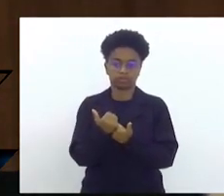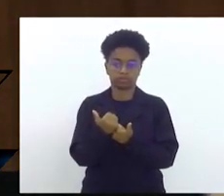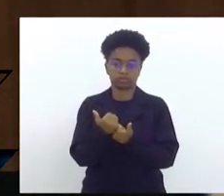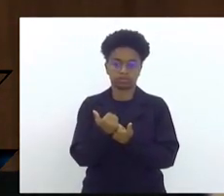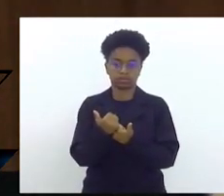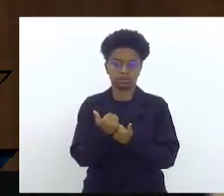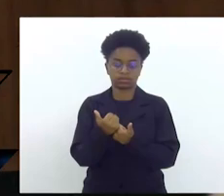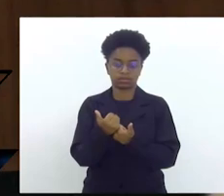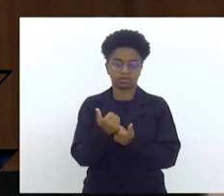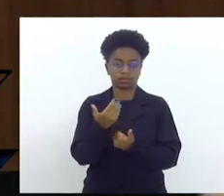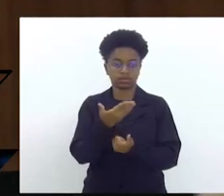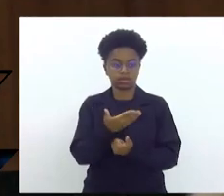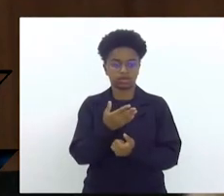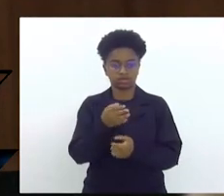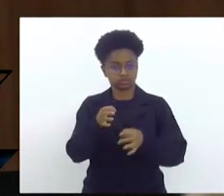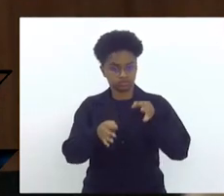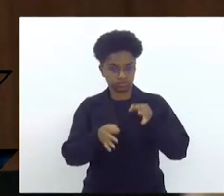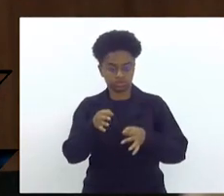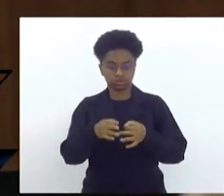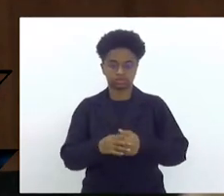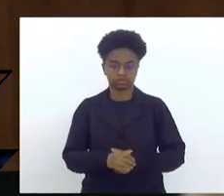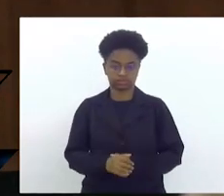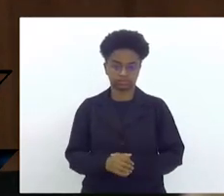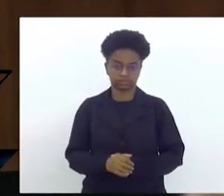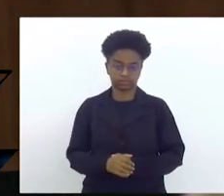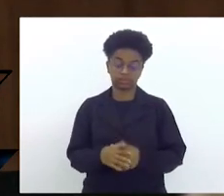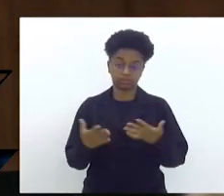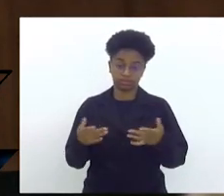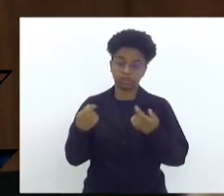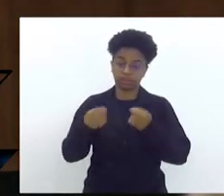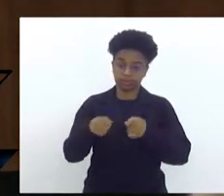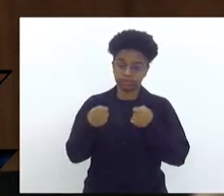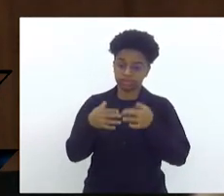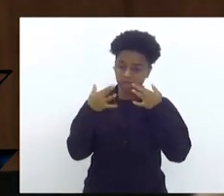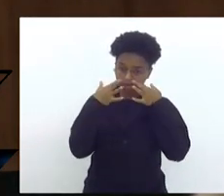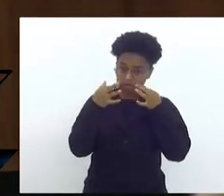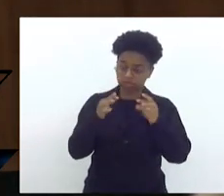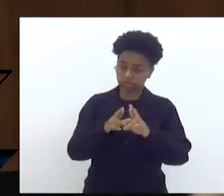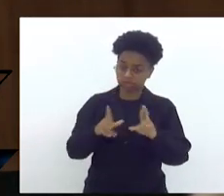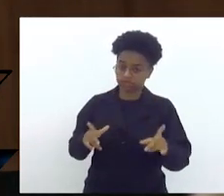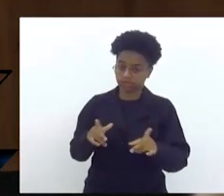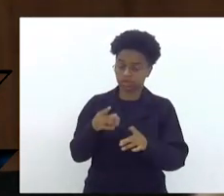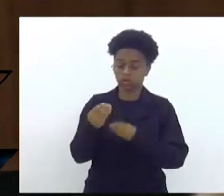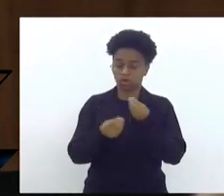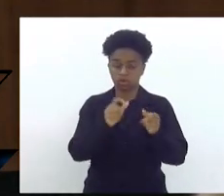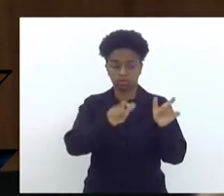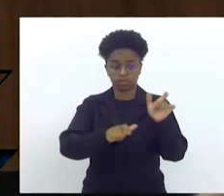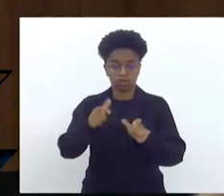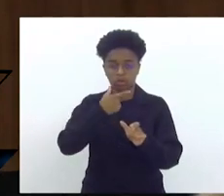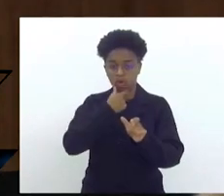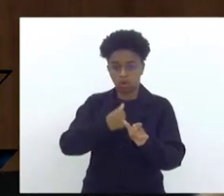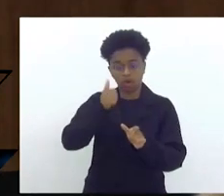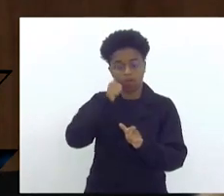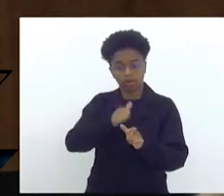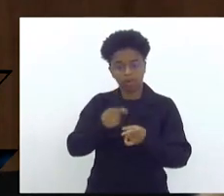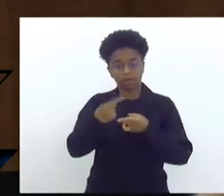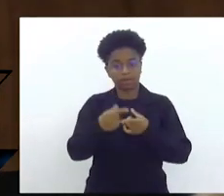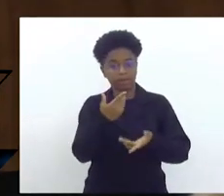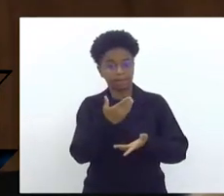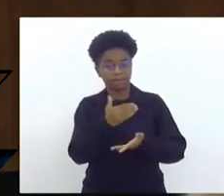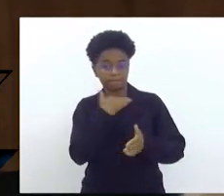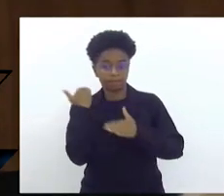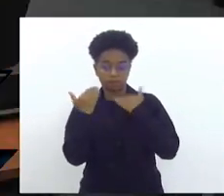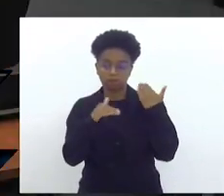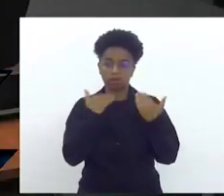tu esse do Judiciário e precisa ter um olhar diferenciado para esses homens e mulheres que vem perdendo a sua vida